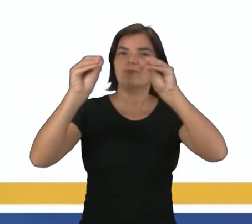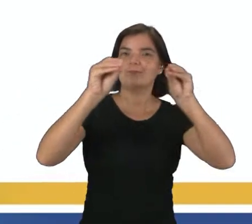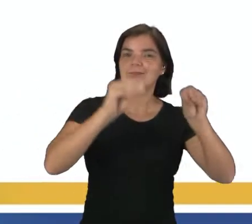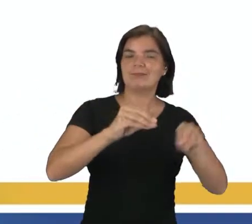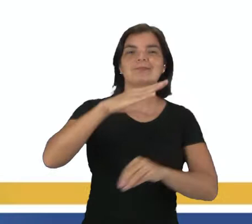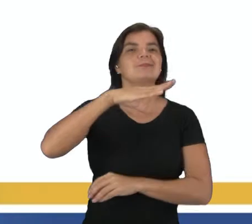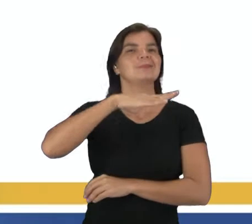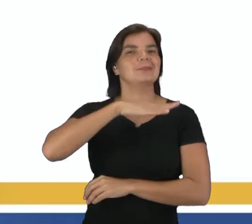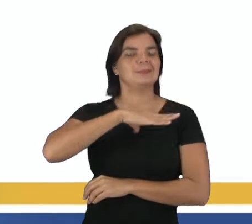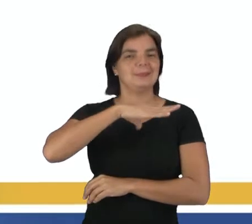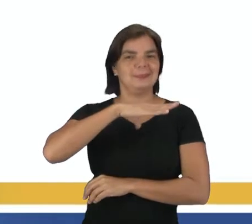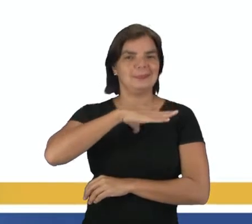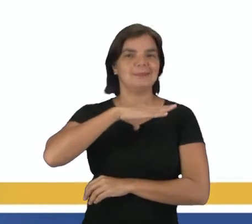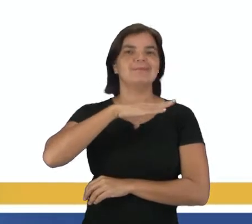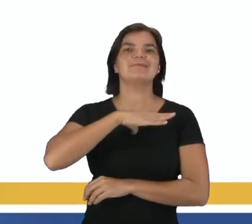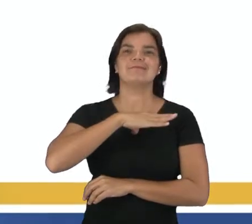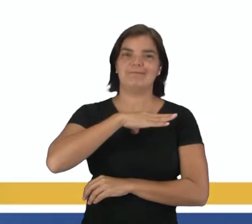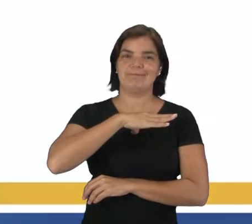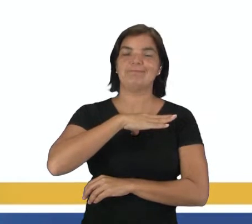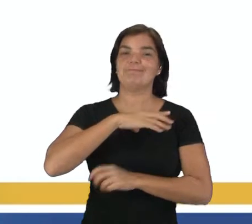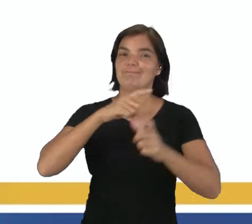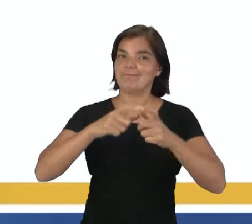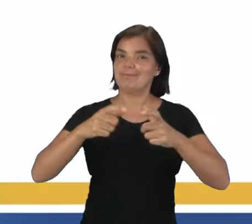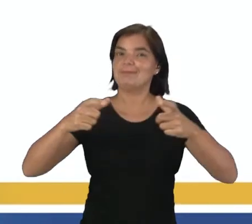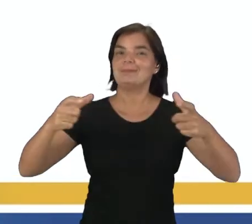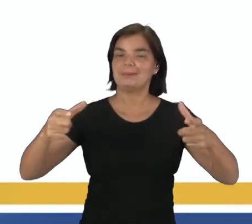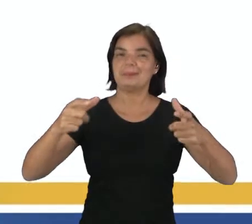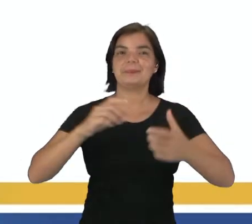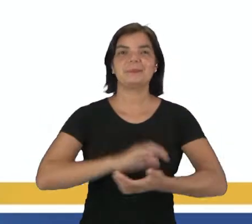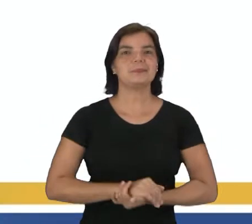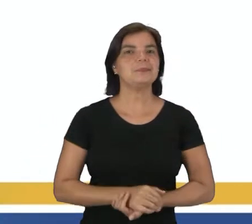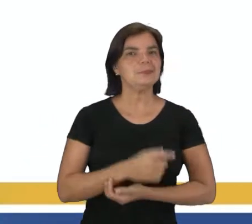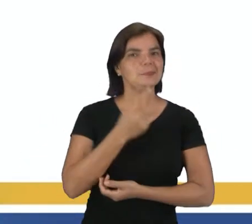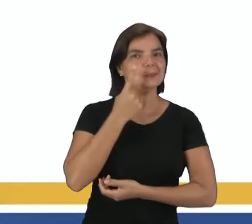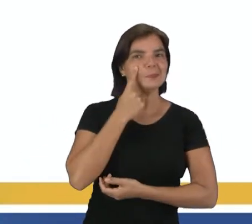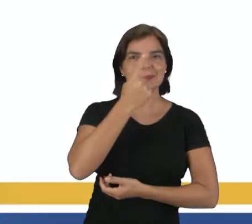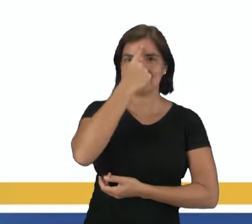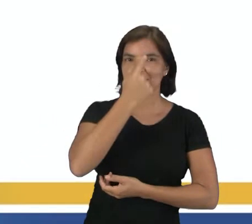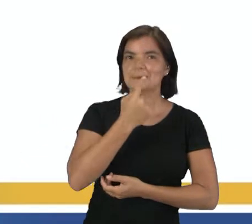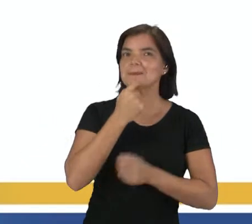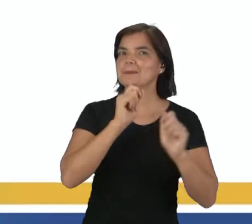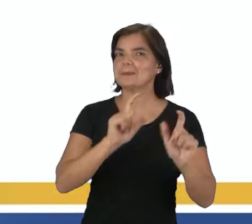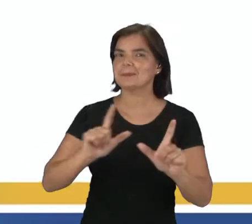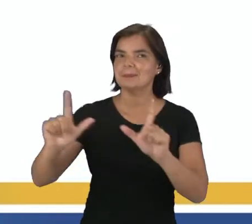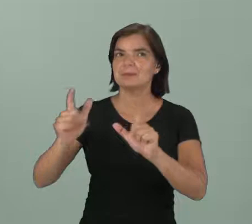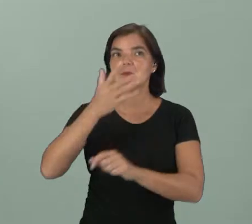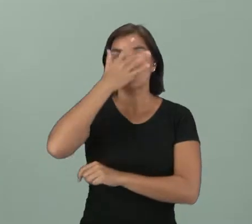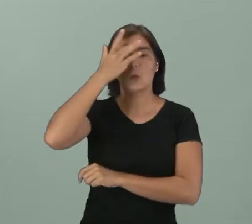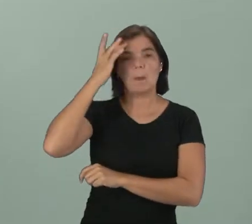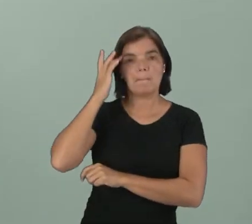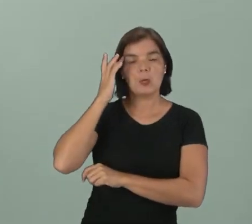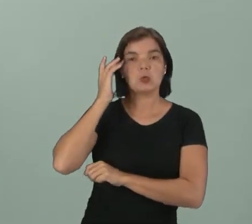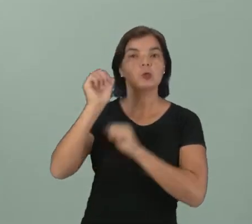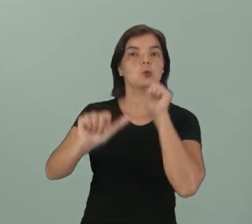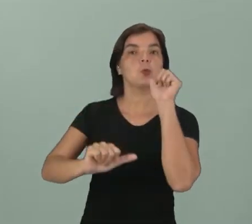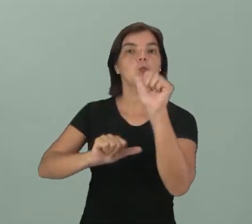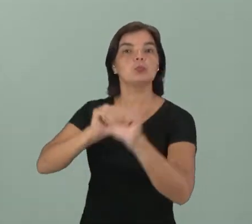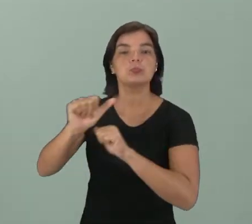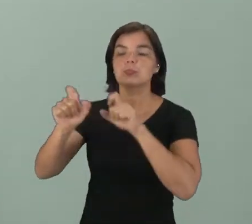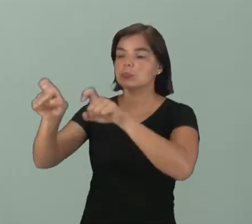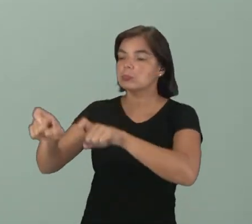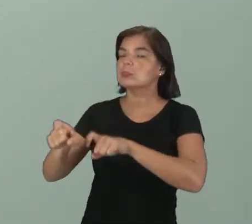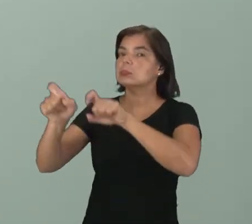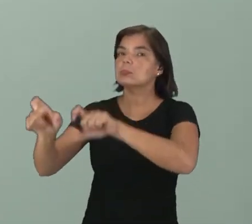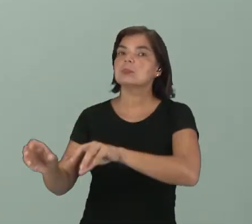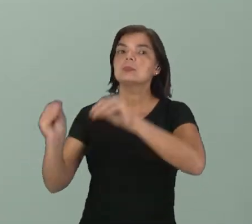em direção aos grandes centros urbanos Olha a figura aí pessoas que estão saindo do campo